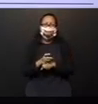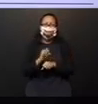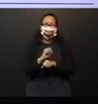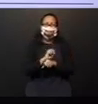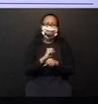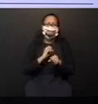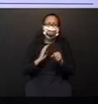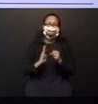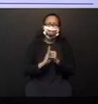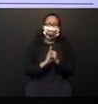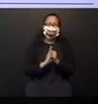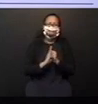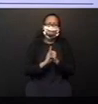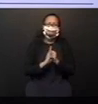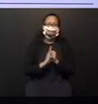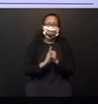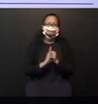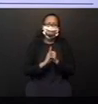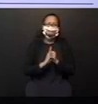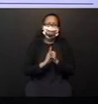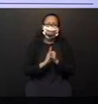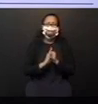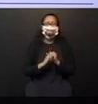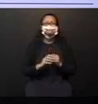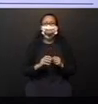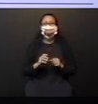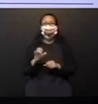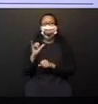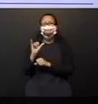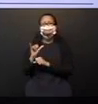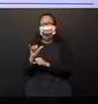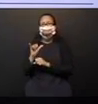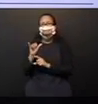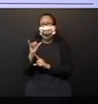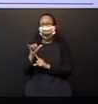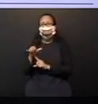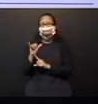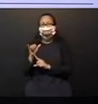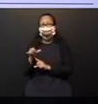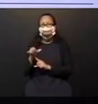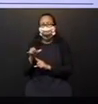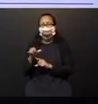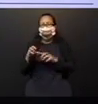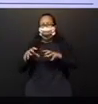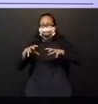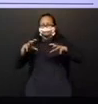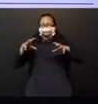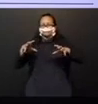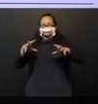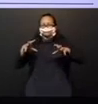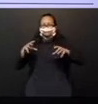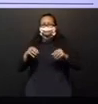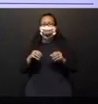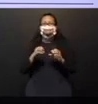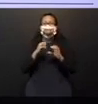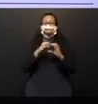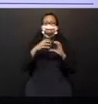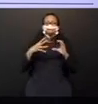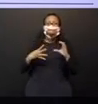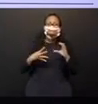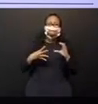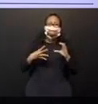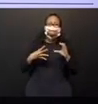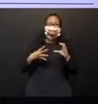está destacado. O Minotauro era um monstro. Que característica que eu posso dar para esse